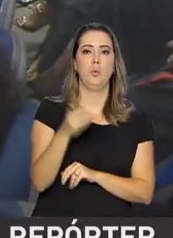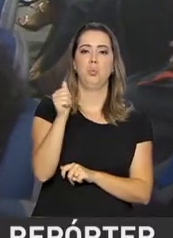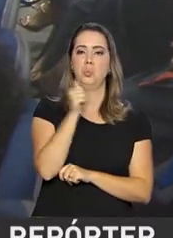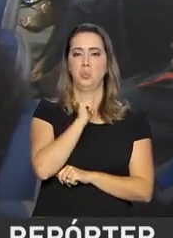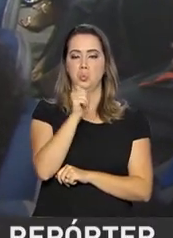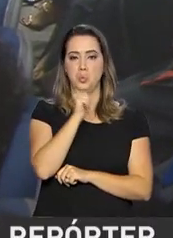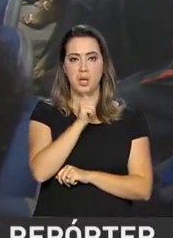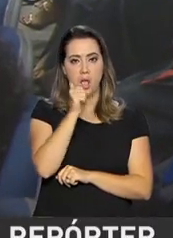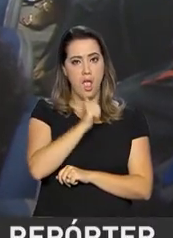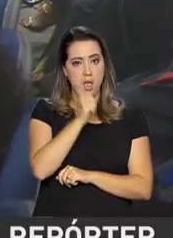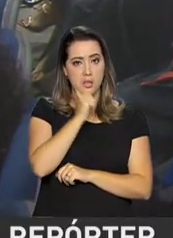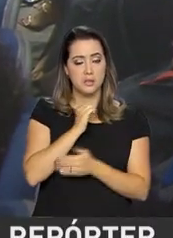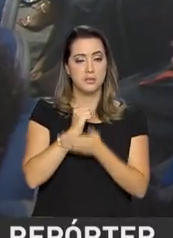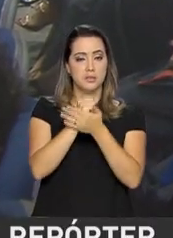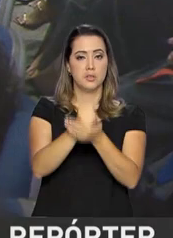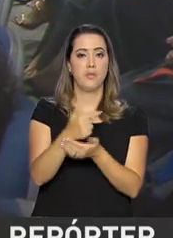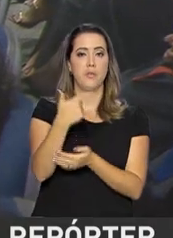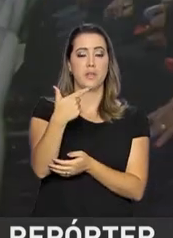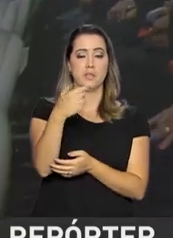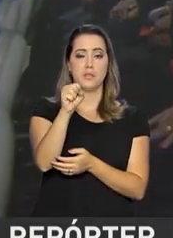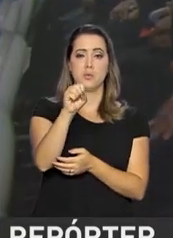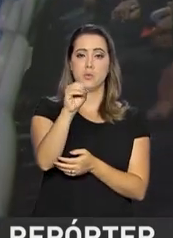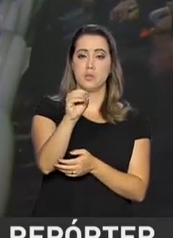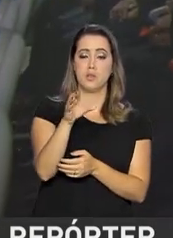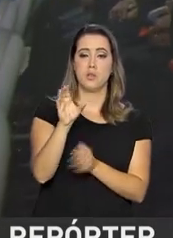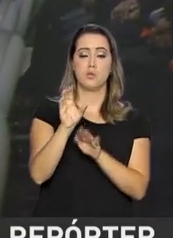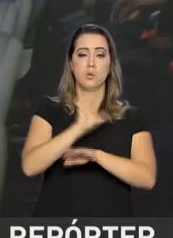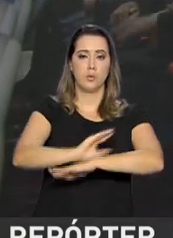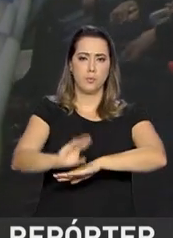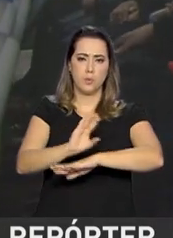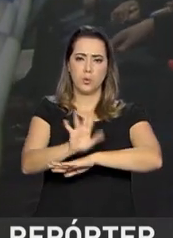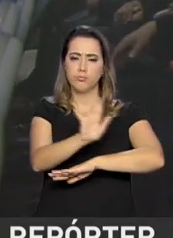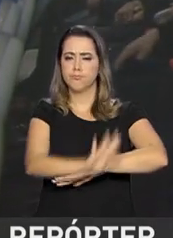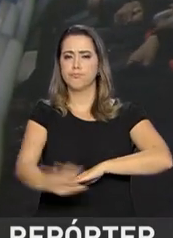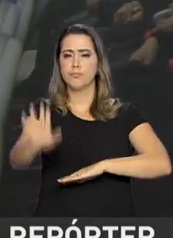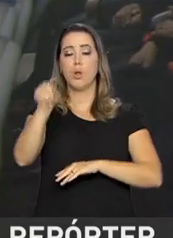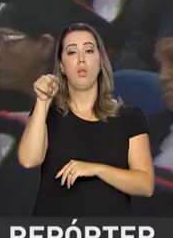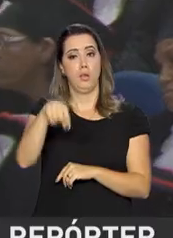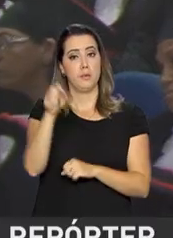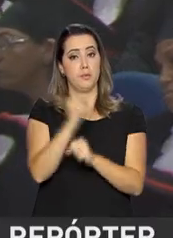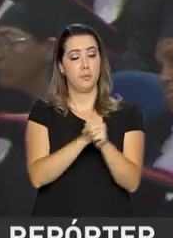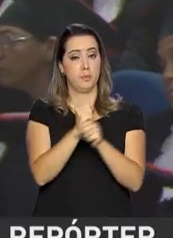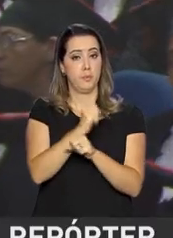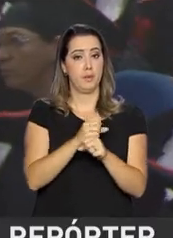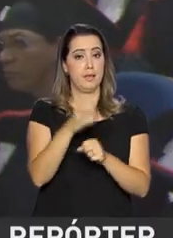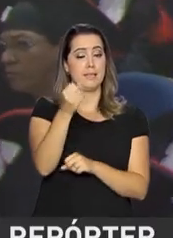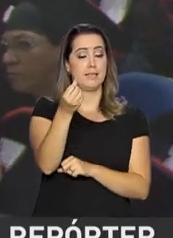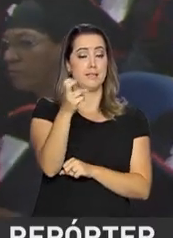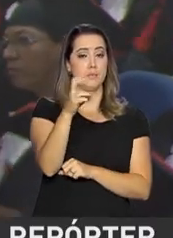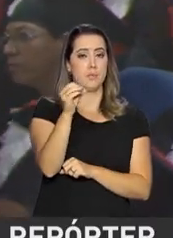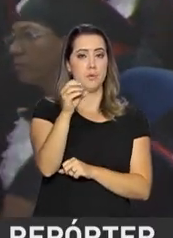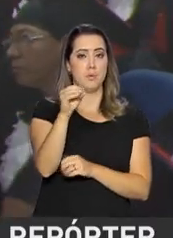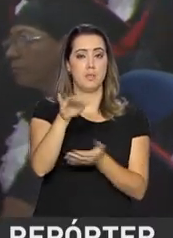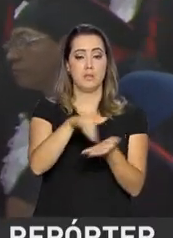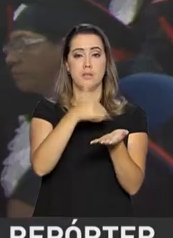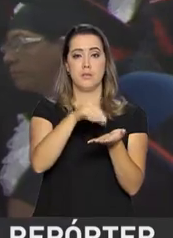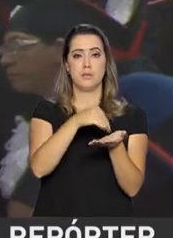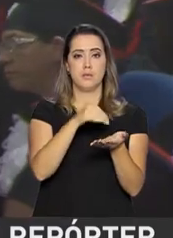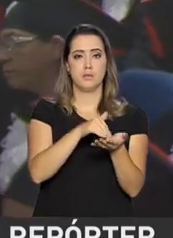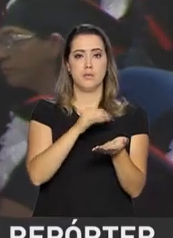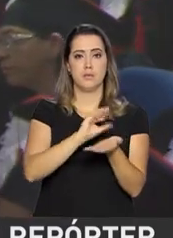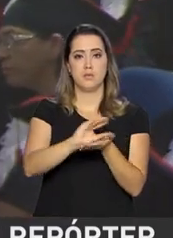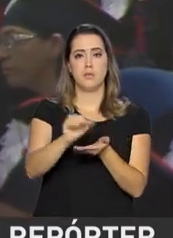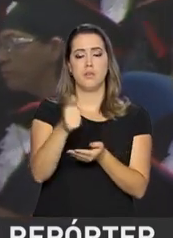oferecidos 280 cursos em todo o país. Para 2018, são previstos mais de 6.500 matrículas com investimento de